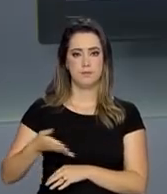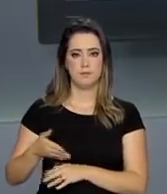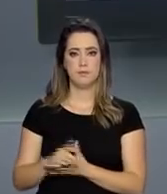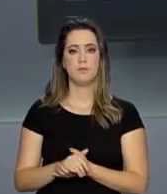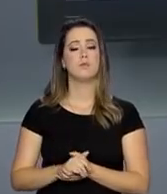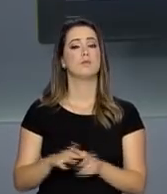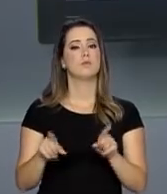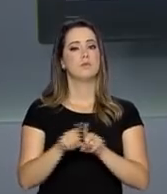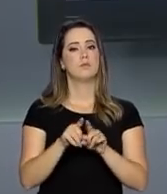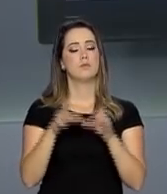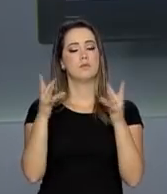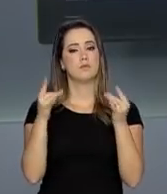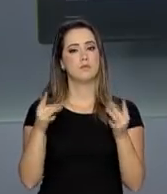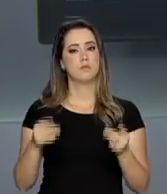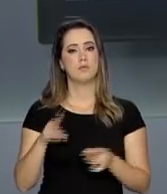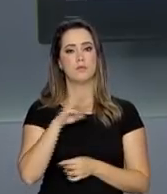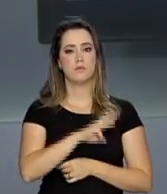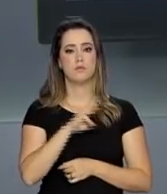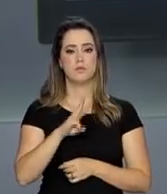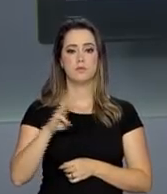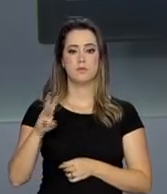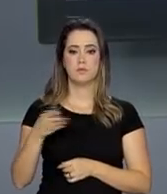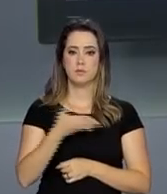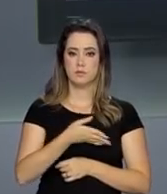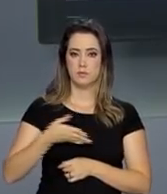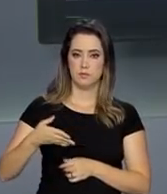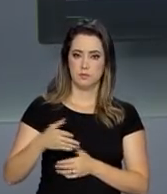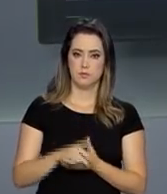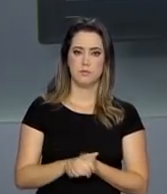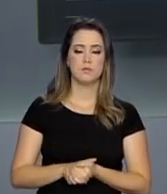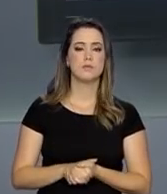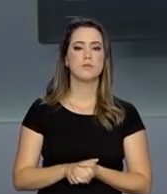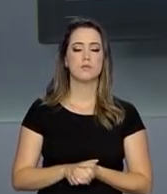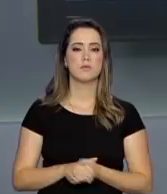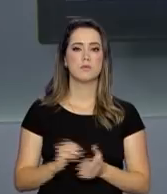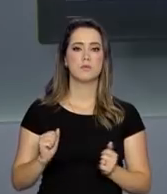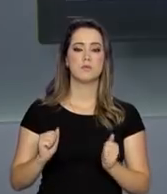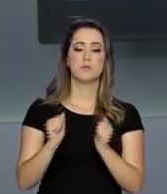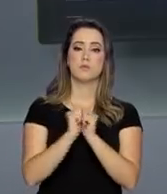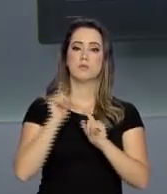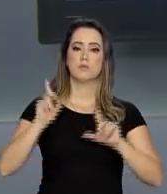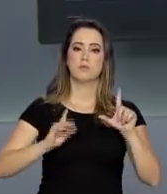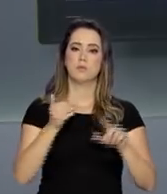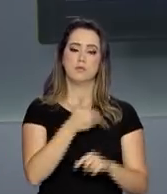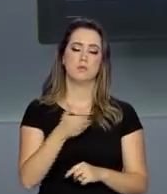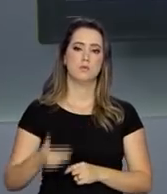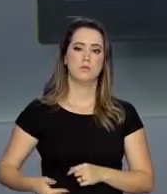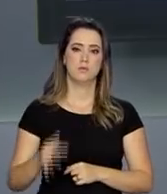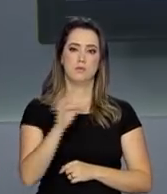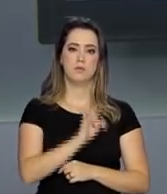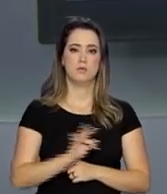YouTube e toda a nossa programação também está na página da NBR na internet. Continue